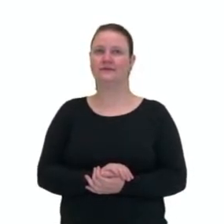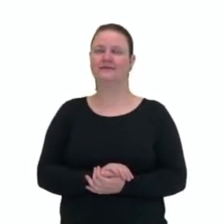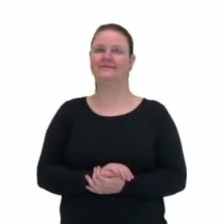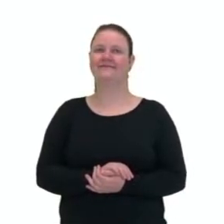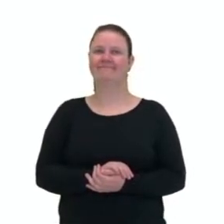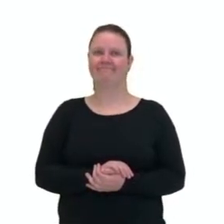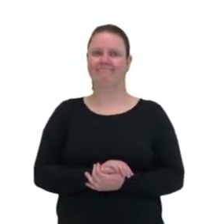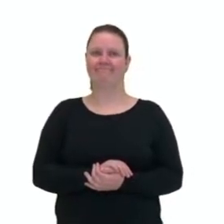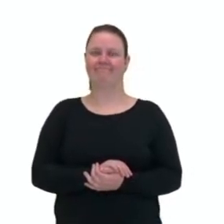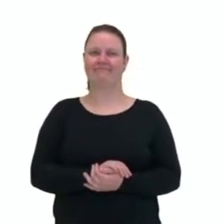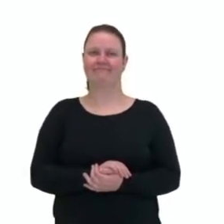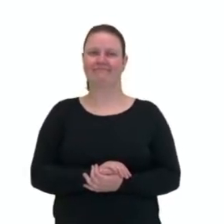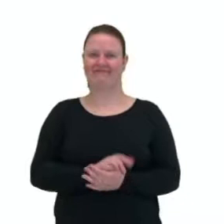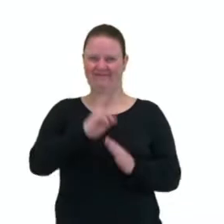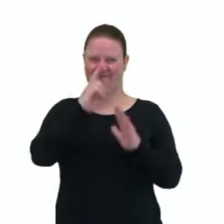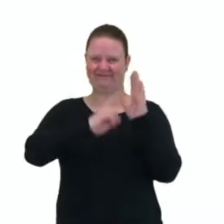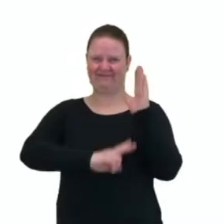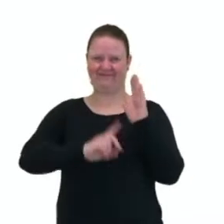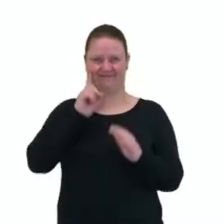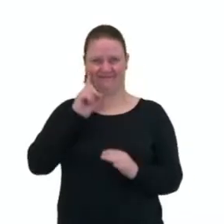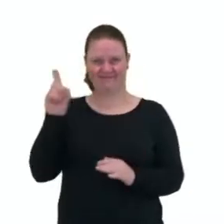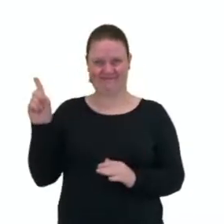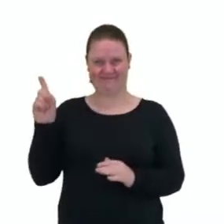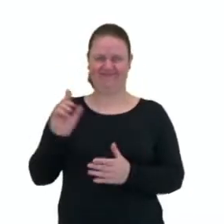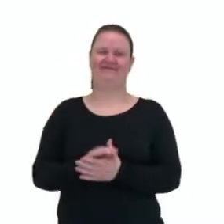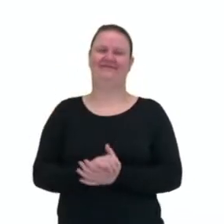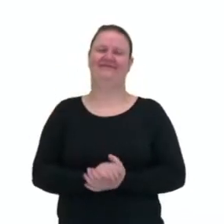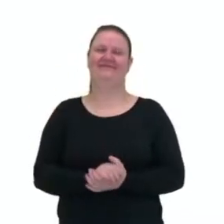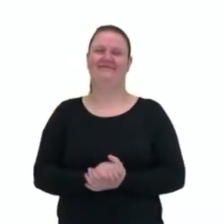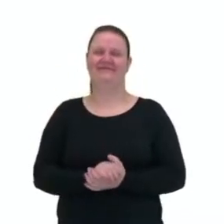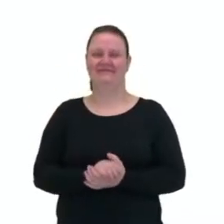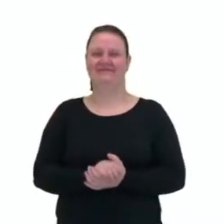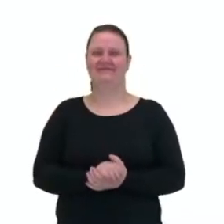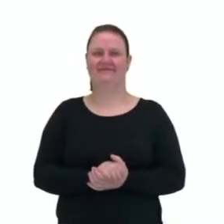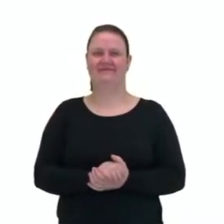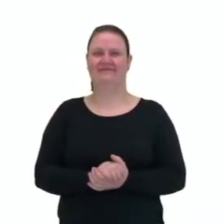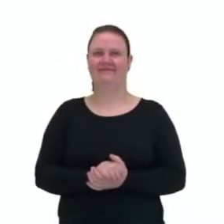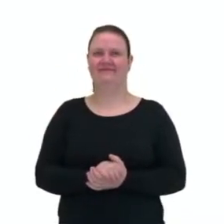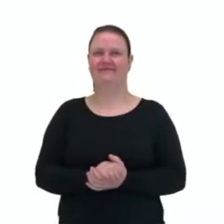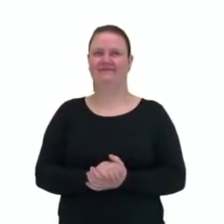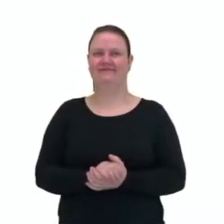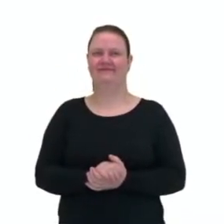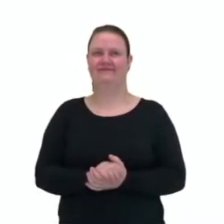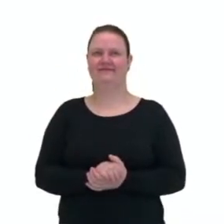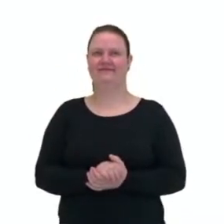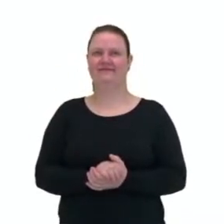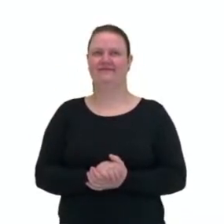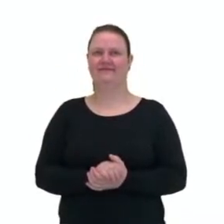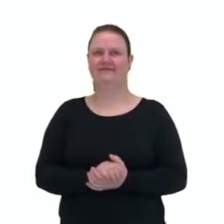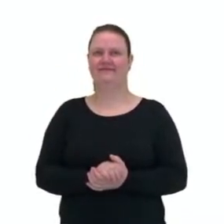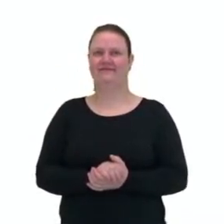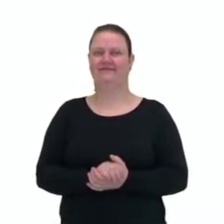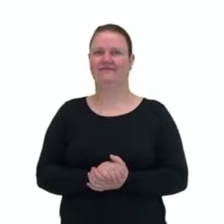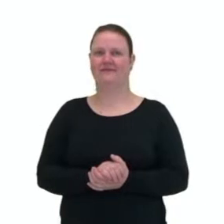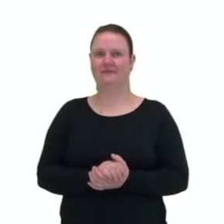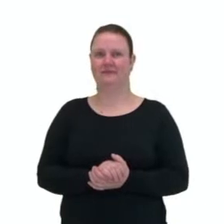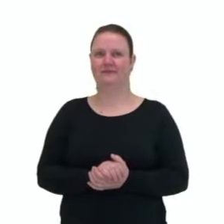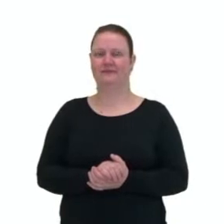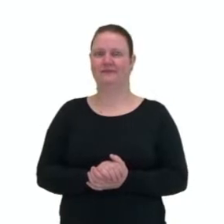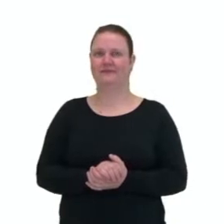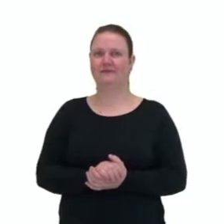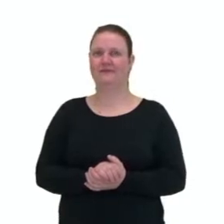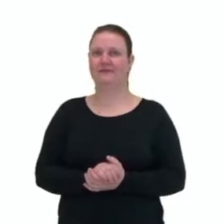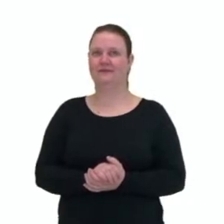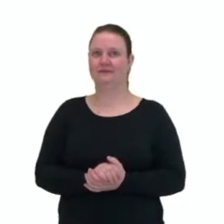e passou a ser praticado em vários países. Em 1828 foi fundada nos Estados Unidos a